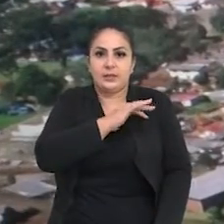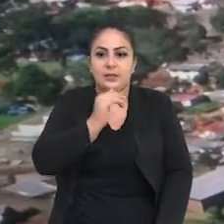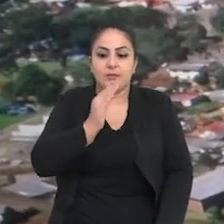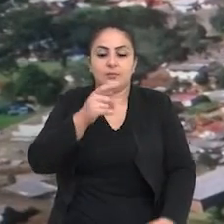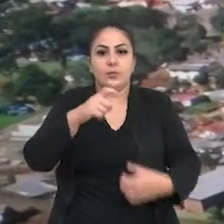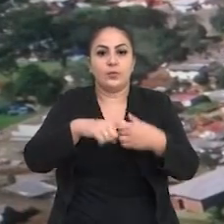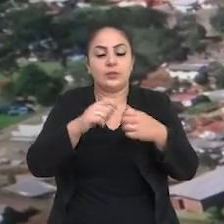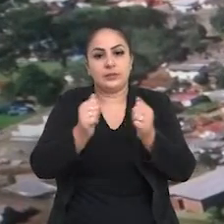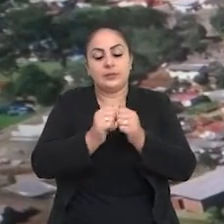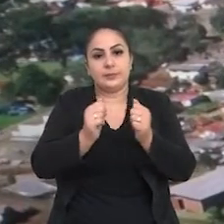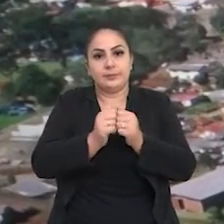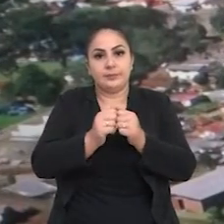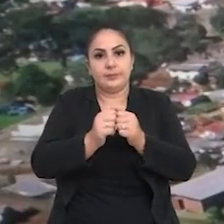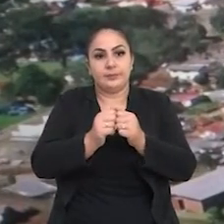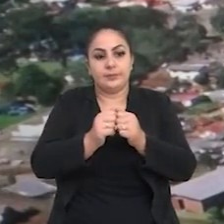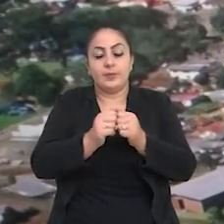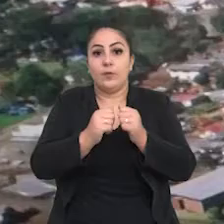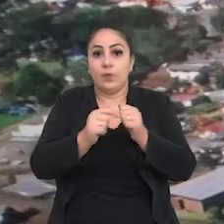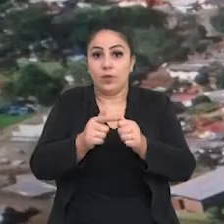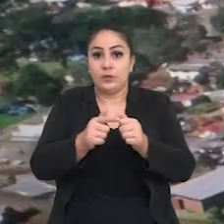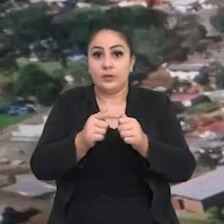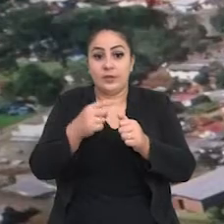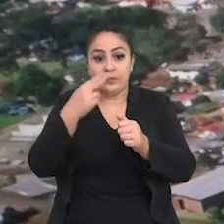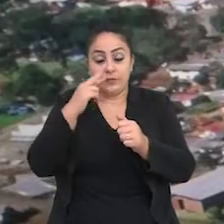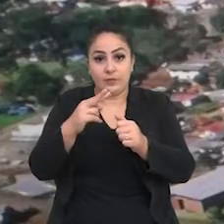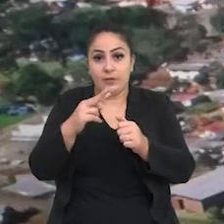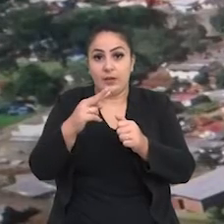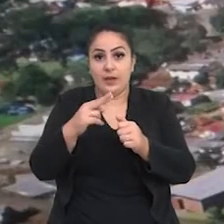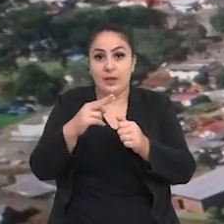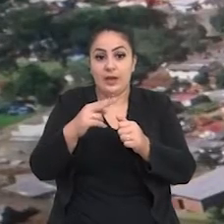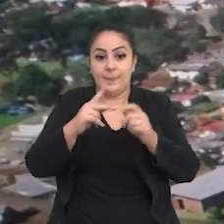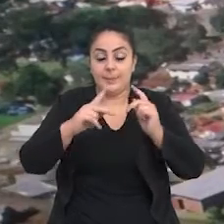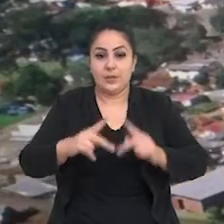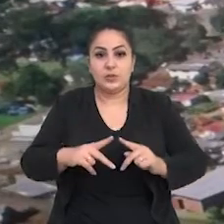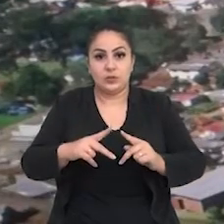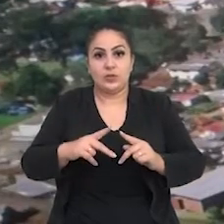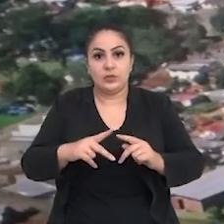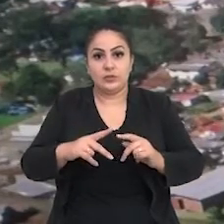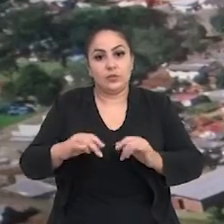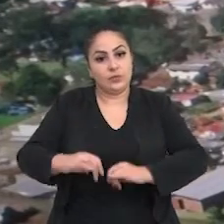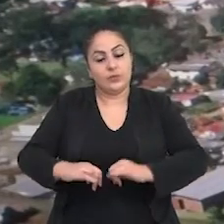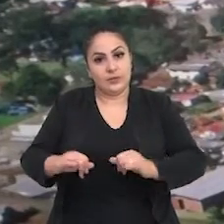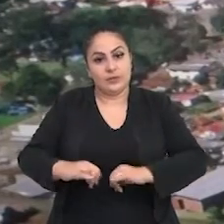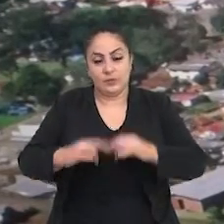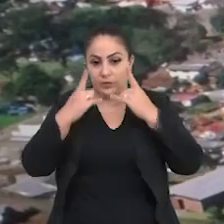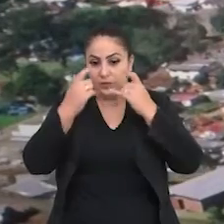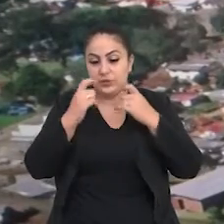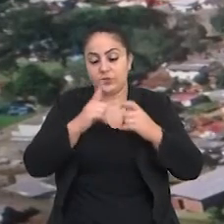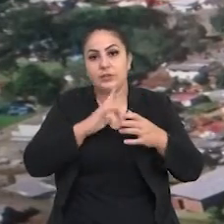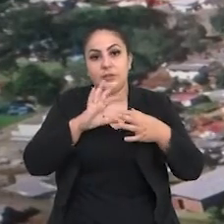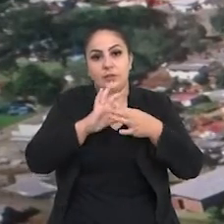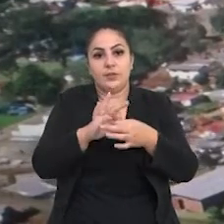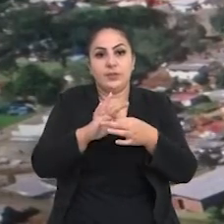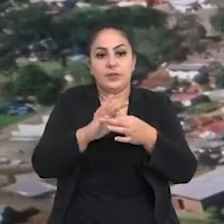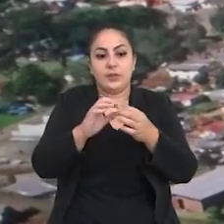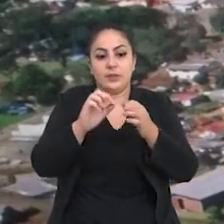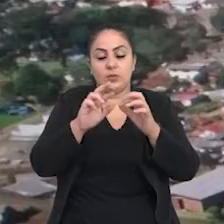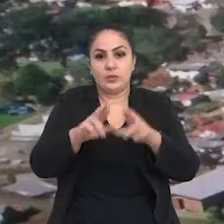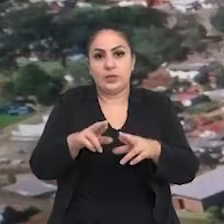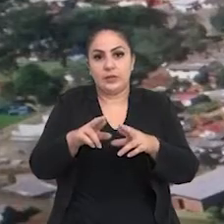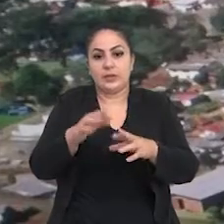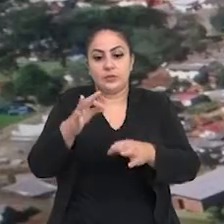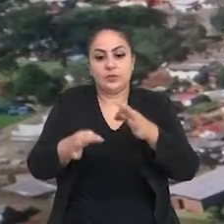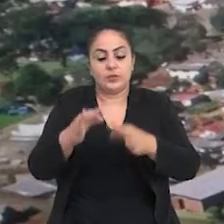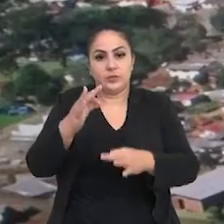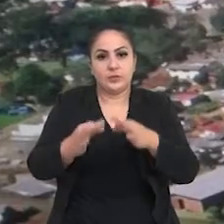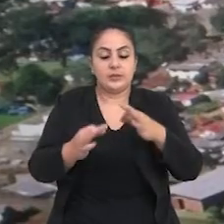farmácias conveniadas identificassem a vítima de agressão e estivessem conveniadas com os ambientes de justiça e